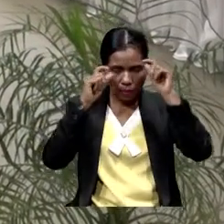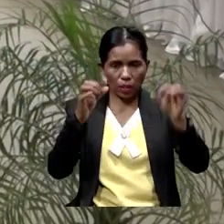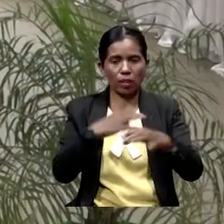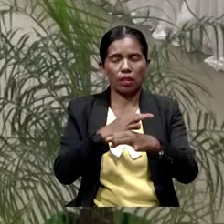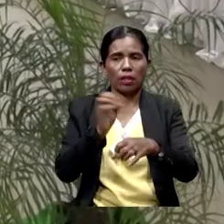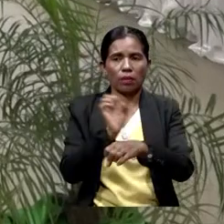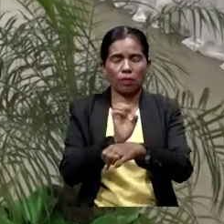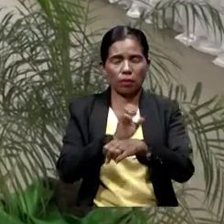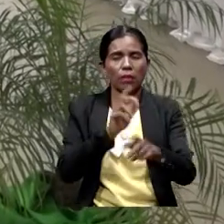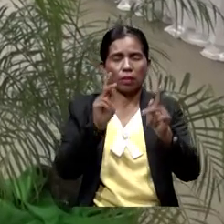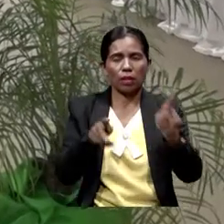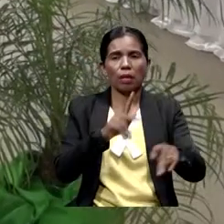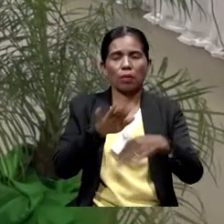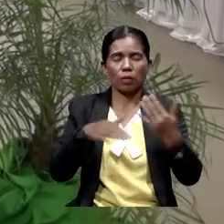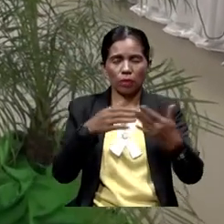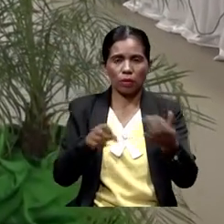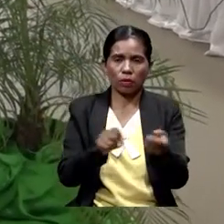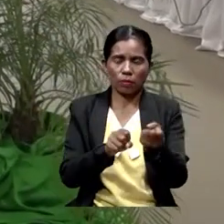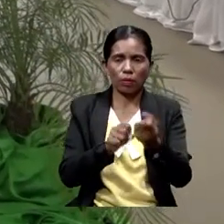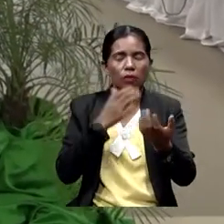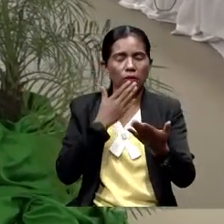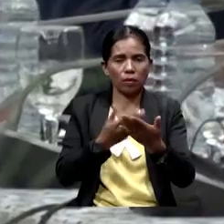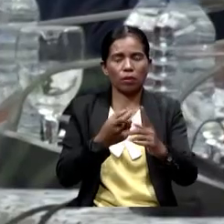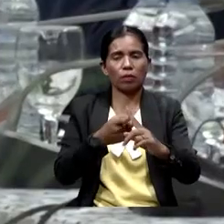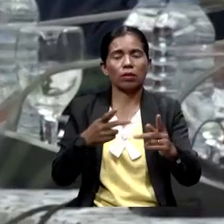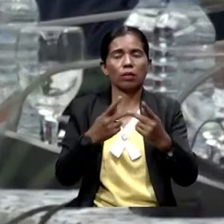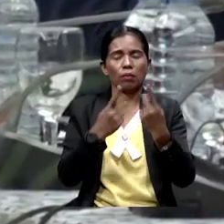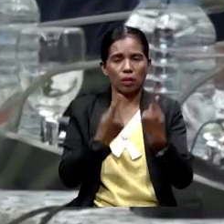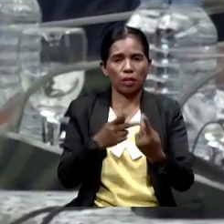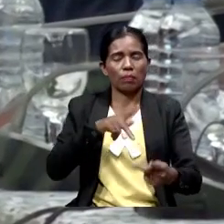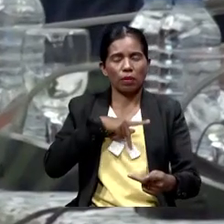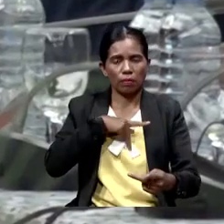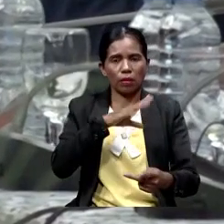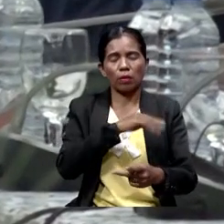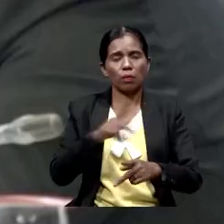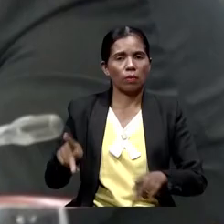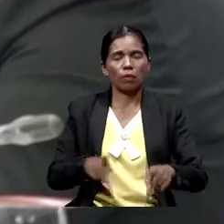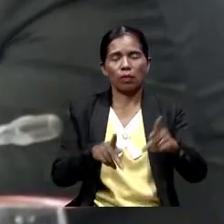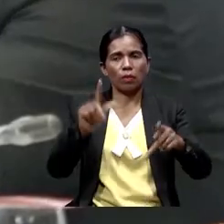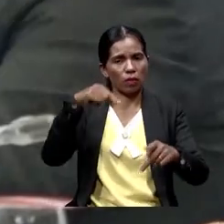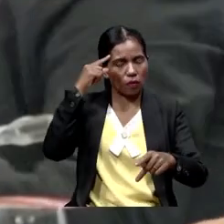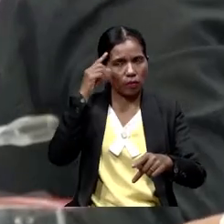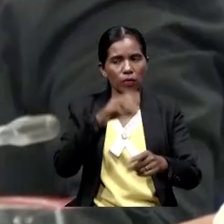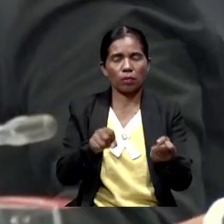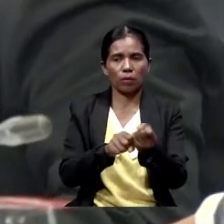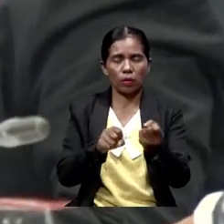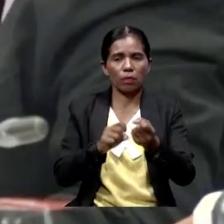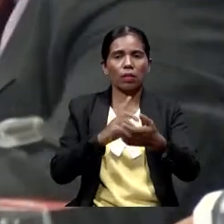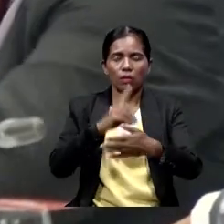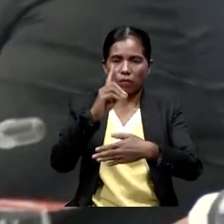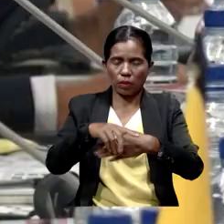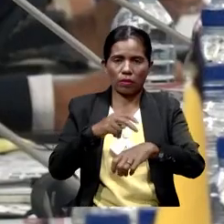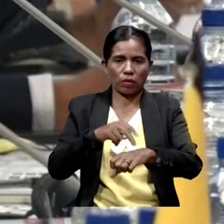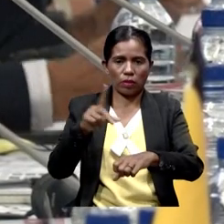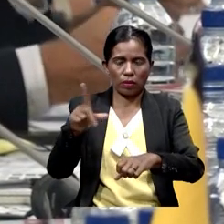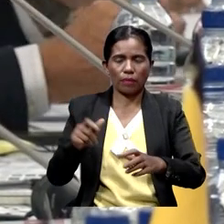economia, precisa entidade de Roto, nem a cooperação DIAC, a Rússia setor privado, setor público no governo, não é bele contribuir para desenvolvimento nacional.